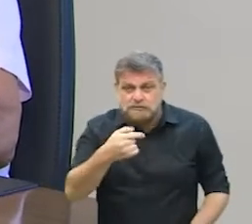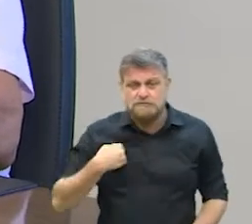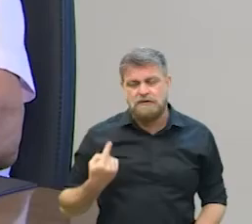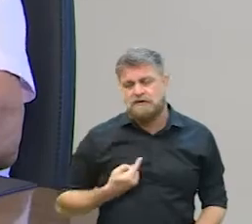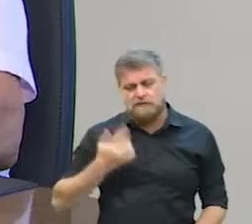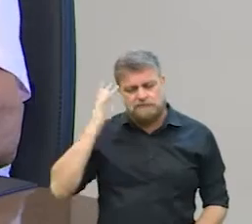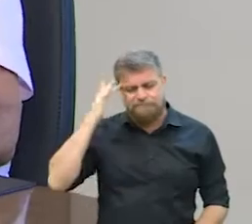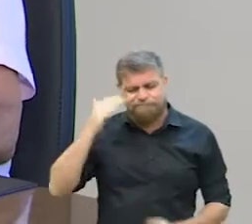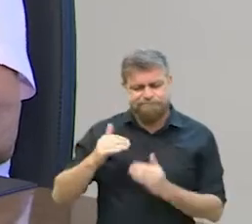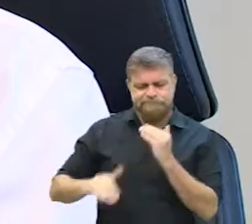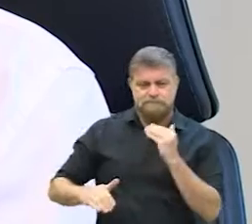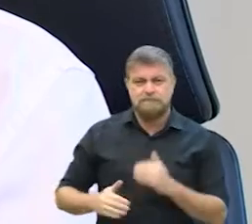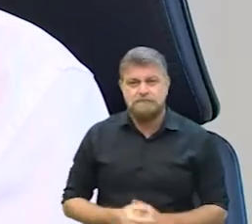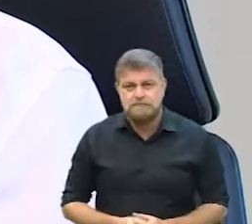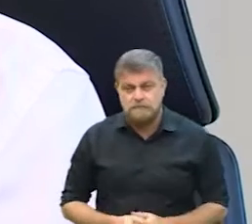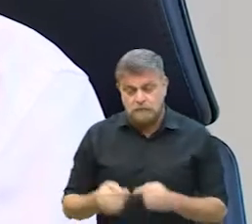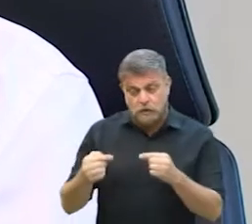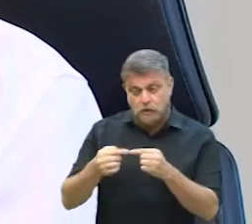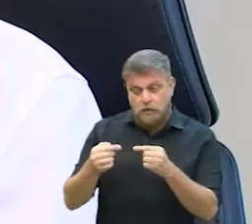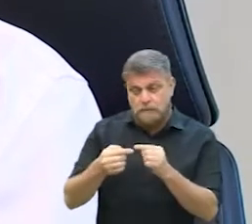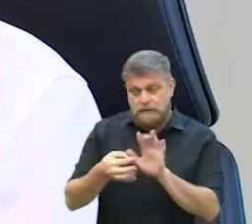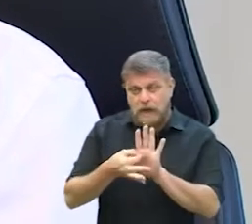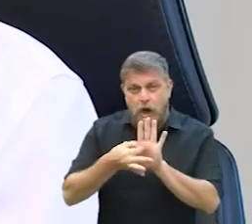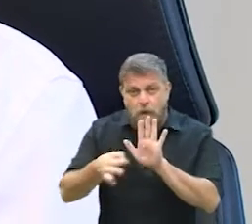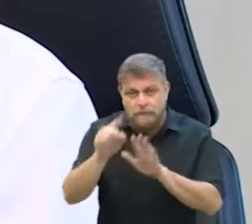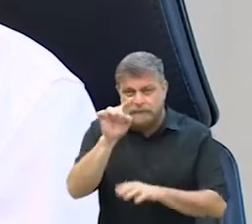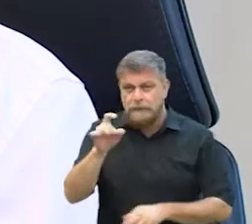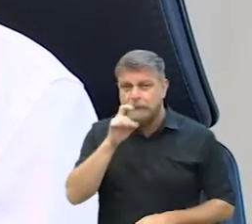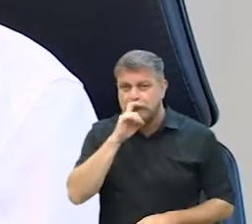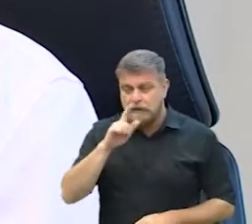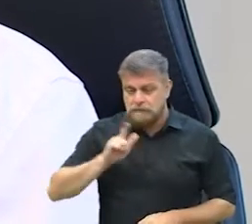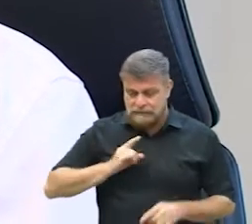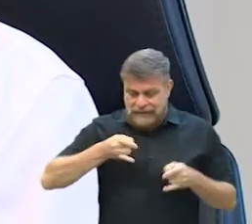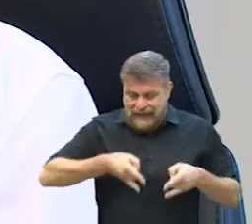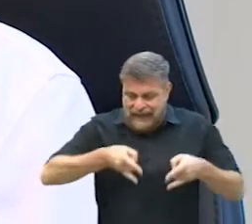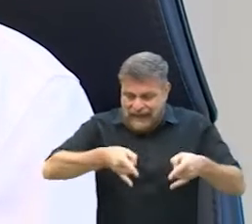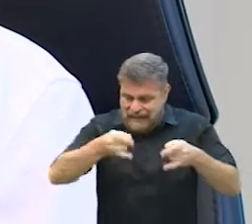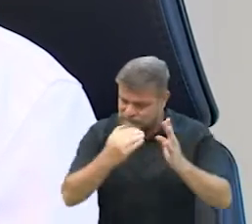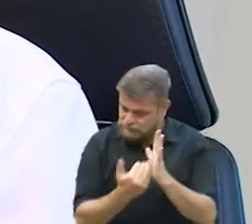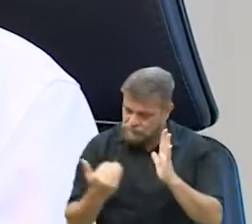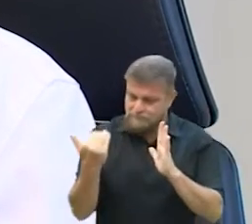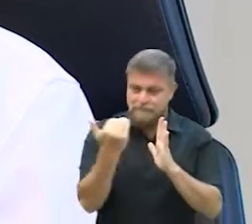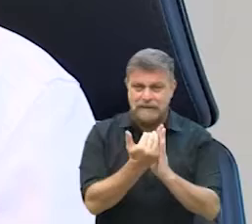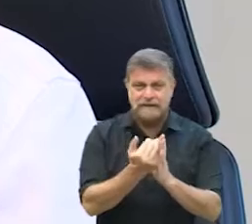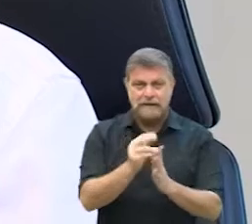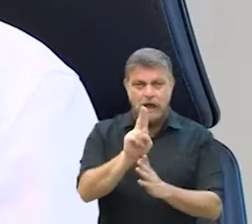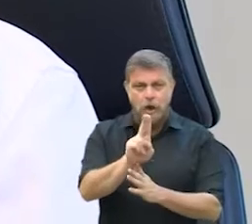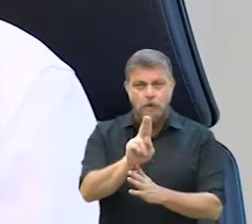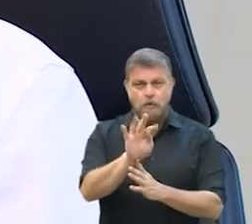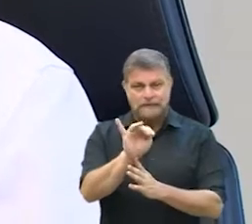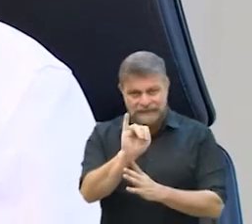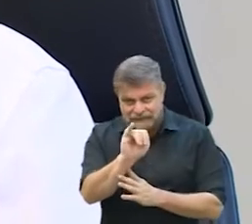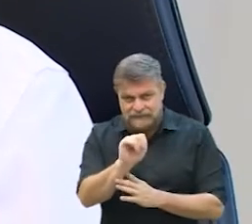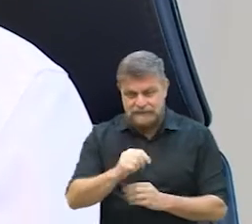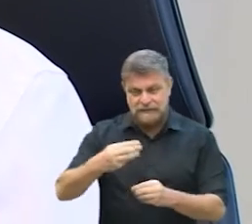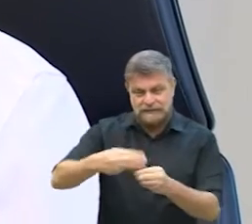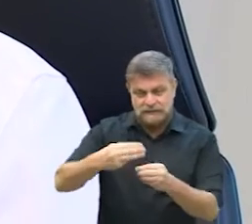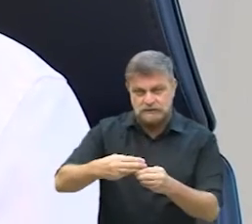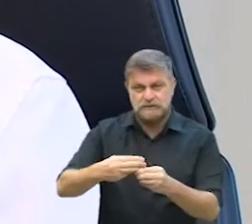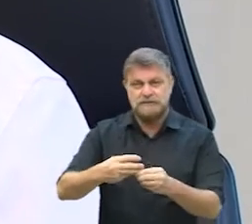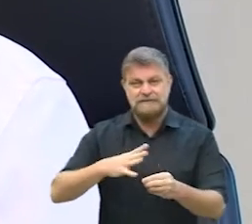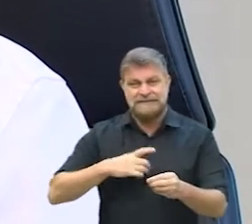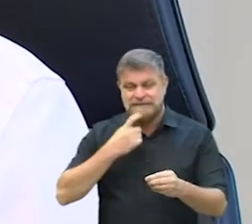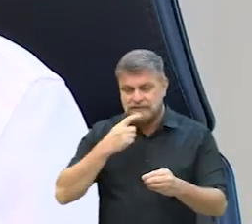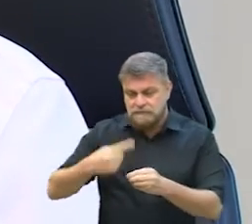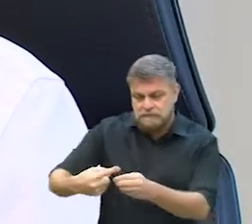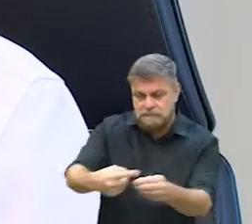leitos, eu acho que é muito pouco. De acordo com o Zé Carlos, é fundamental a aquisição de mais leitos na UTI na região de Campinas